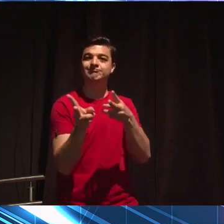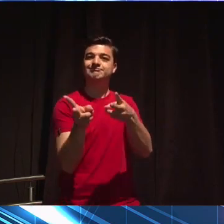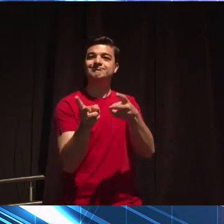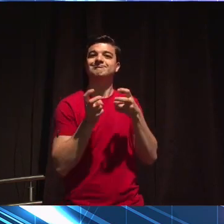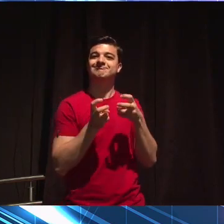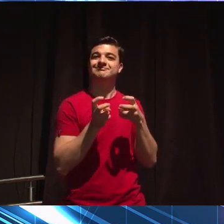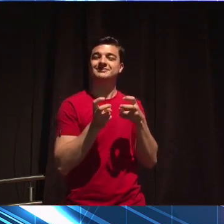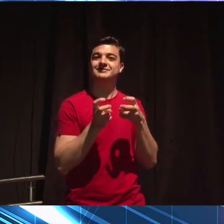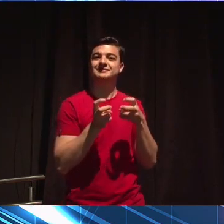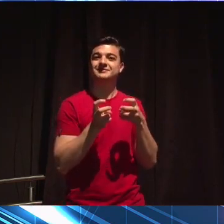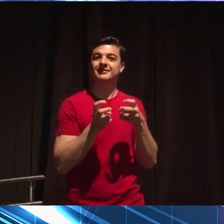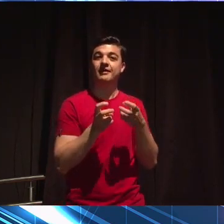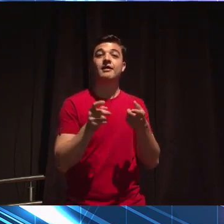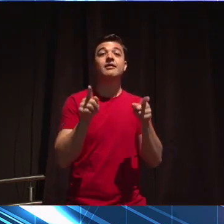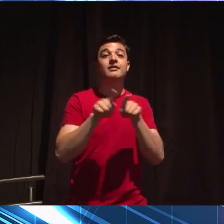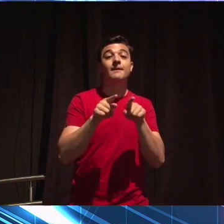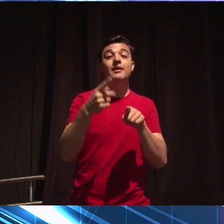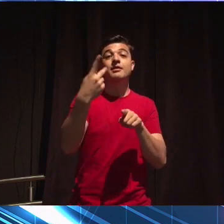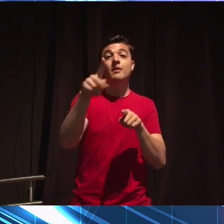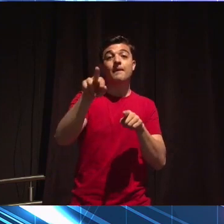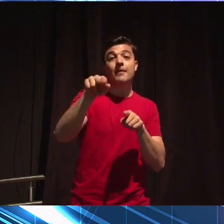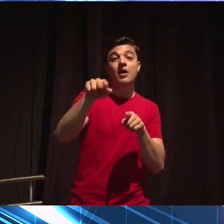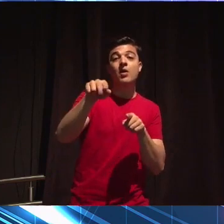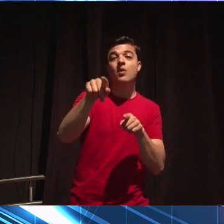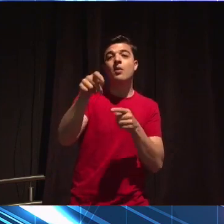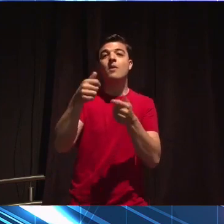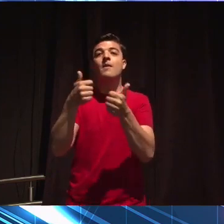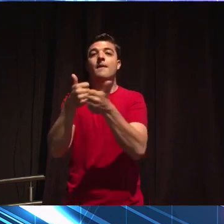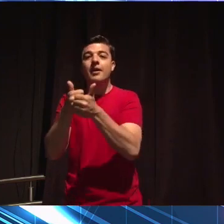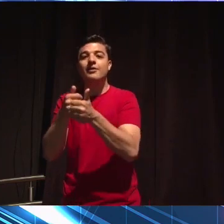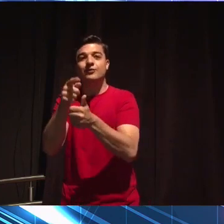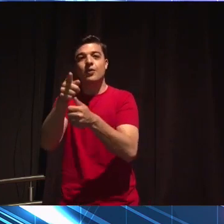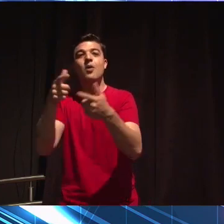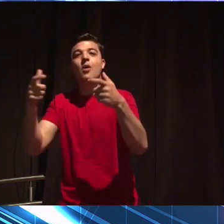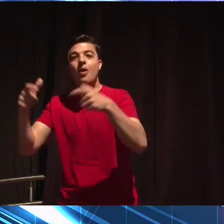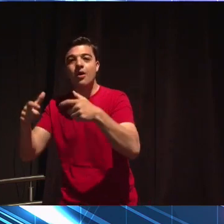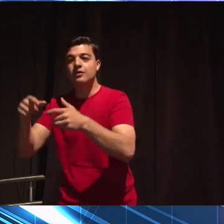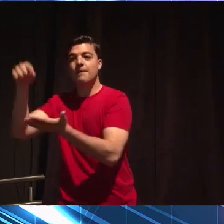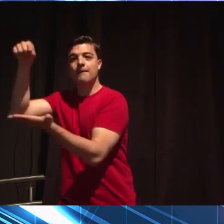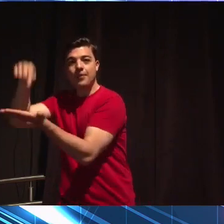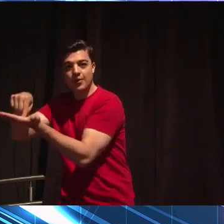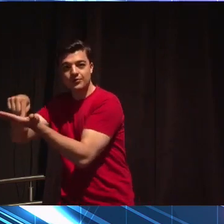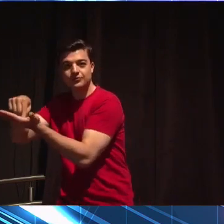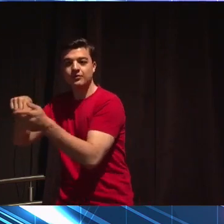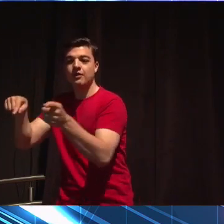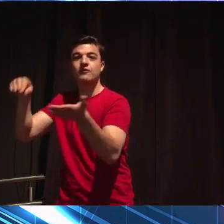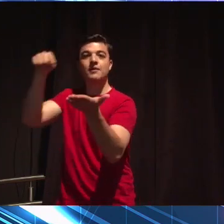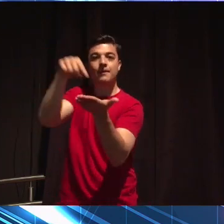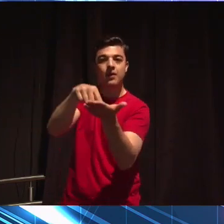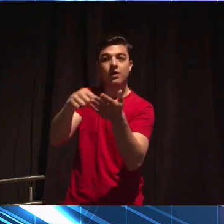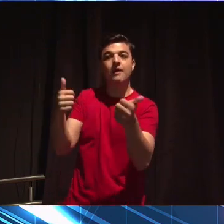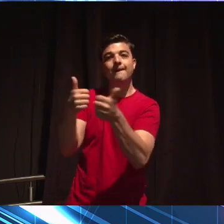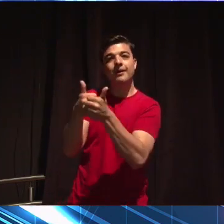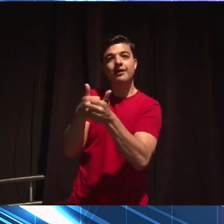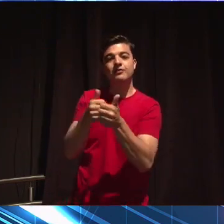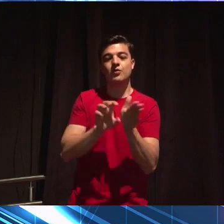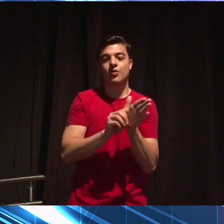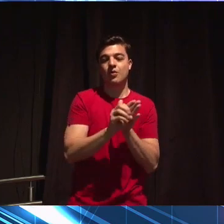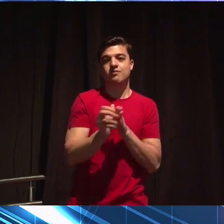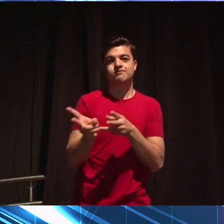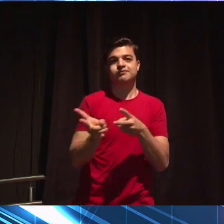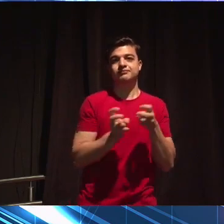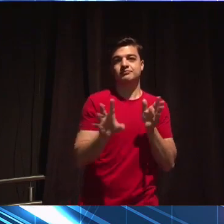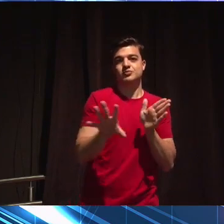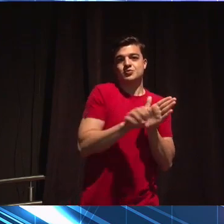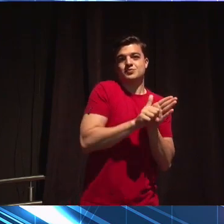próxima de você. E ele sabe que durante a tarde ela ficou durante um tempo, por exemplo, num consultório, e eu falo disso porque eu tenho